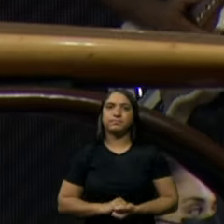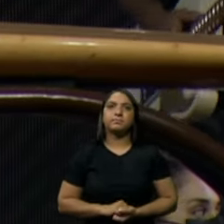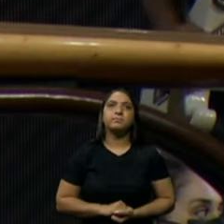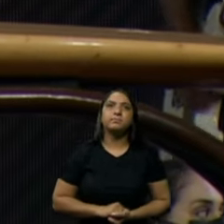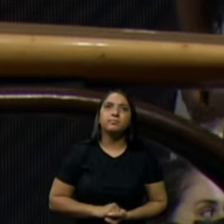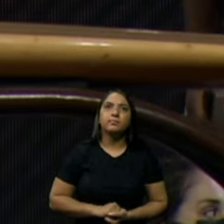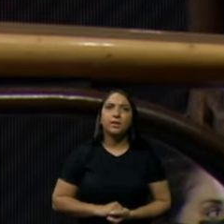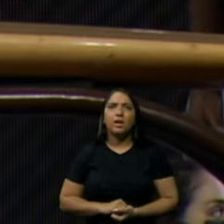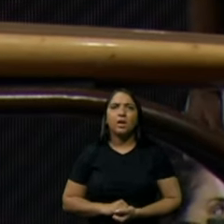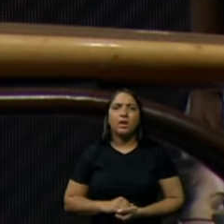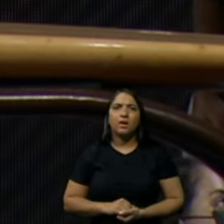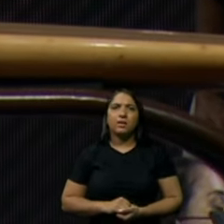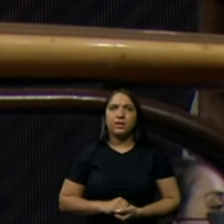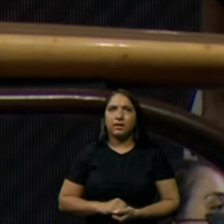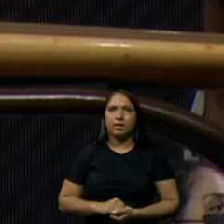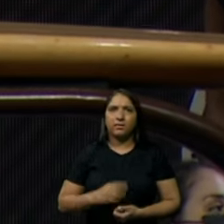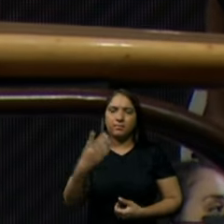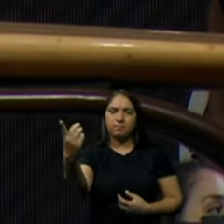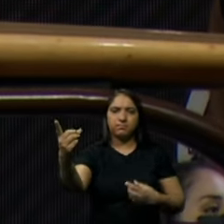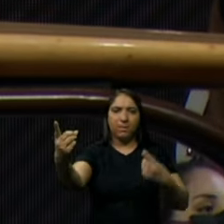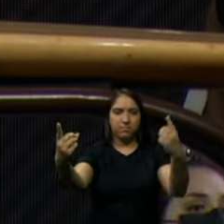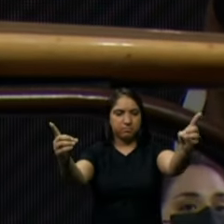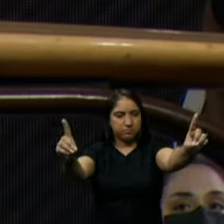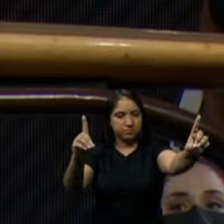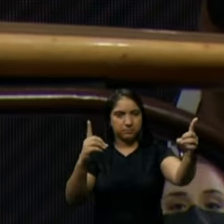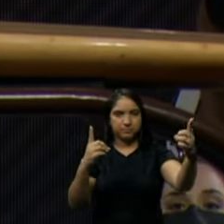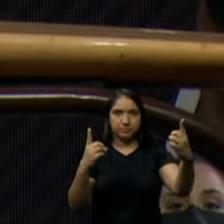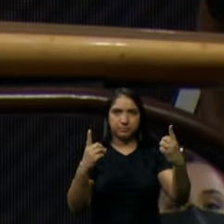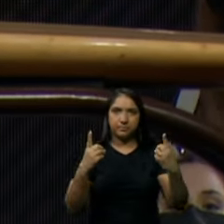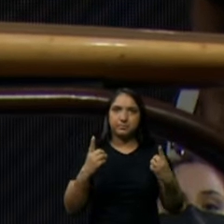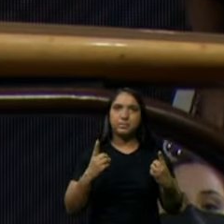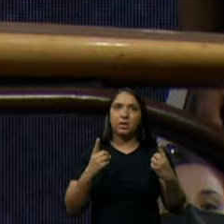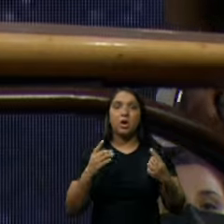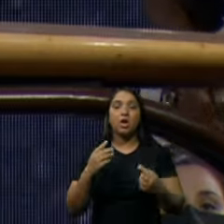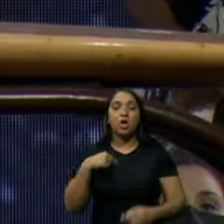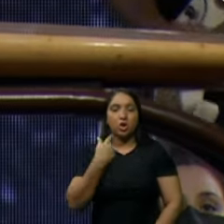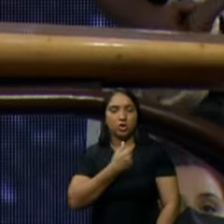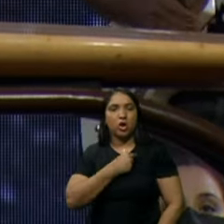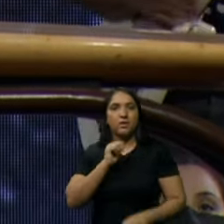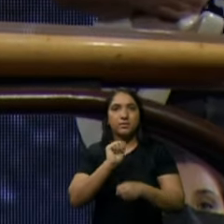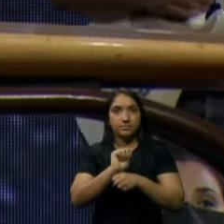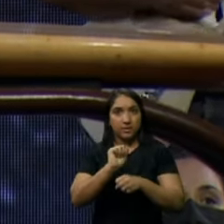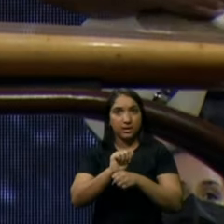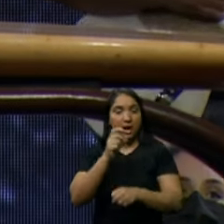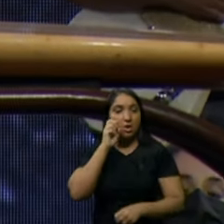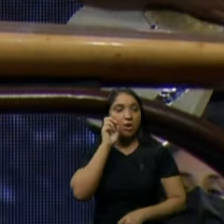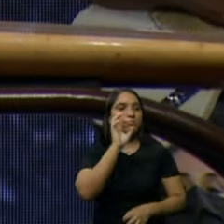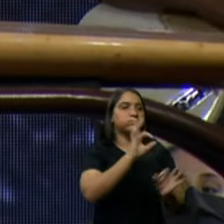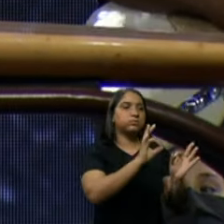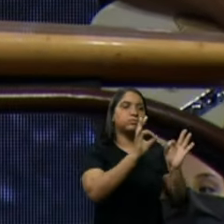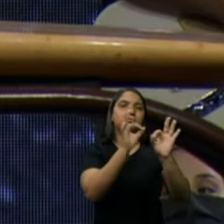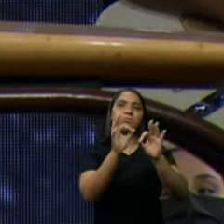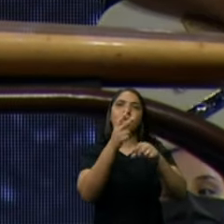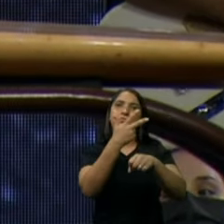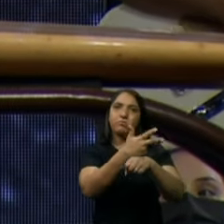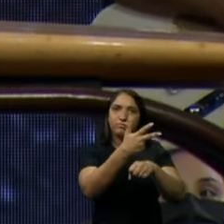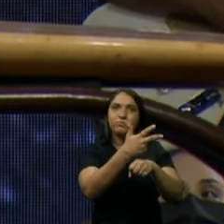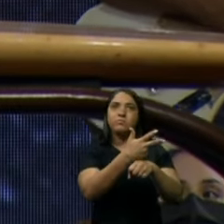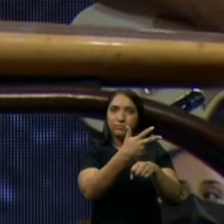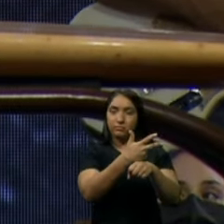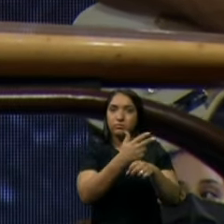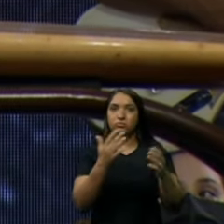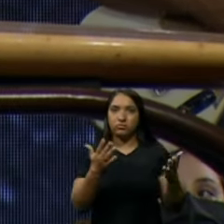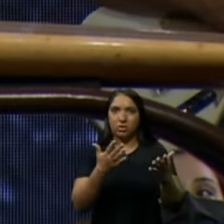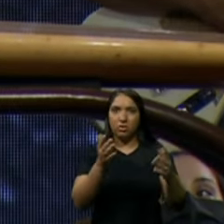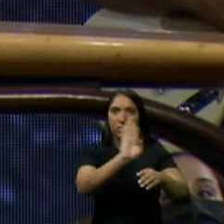e enquanto eles vão chegando a gente vai assistir um vídeo de uma ONG que nós temos na África que faz um